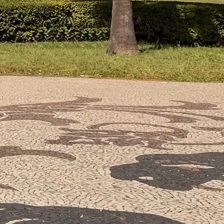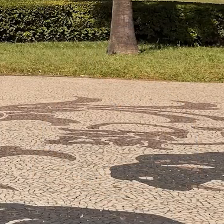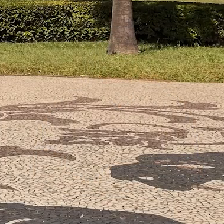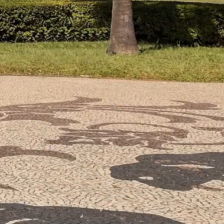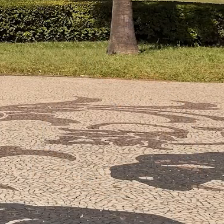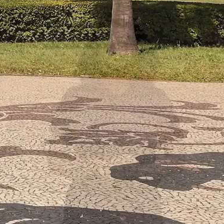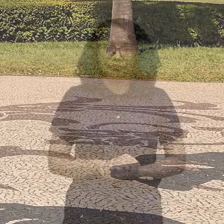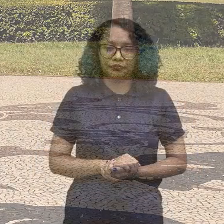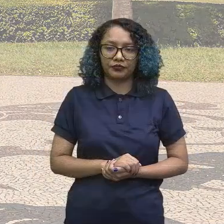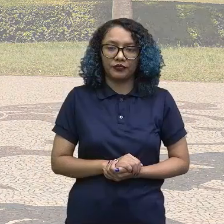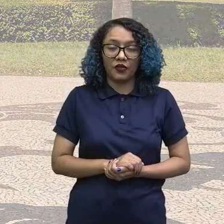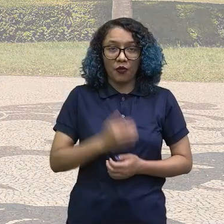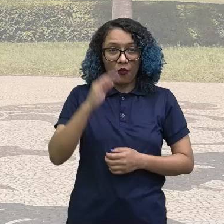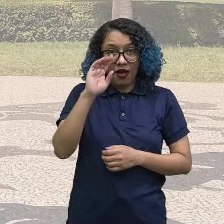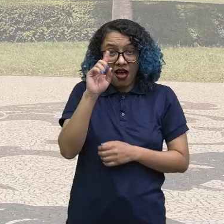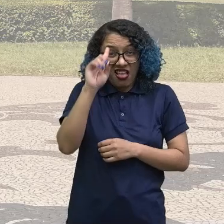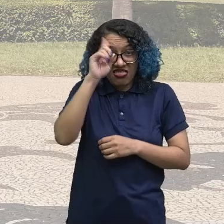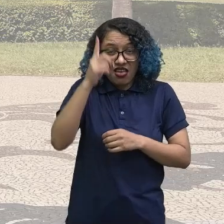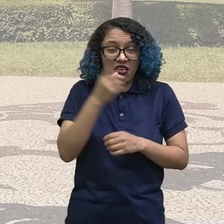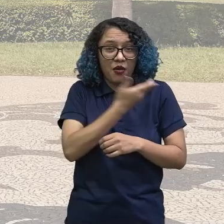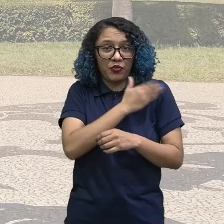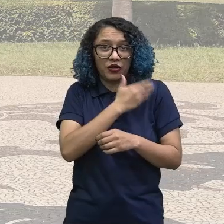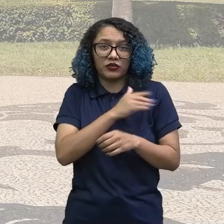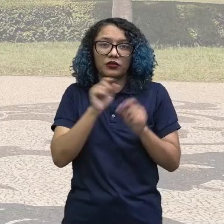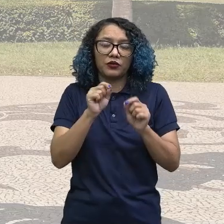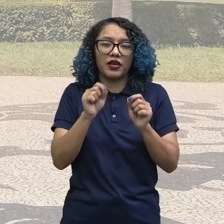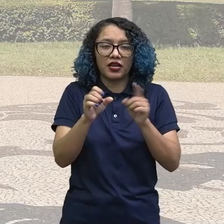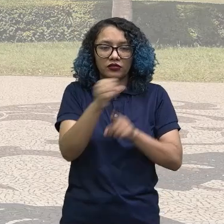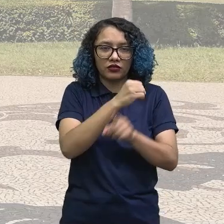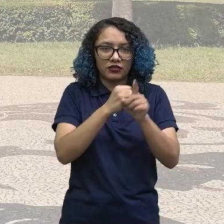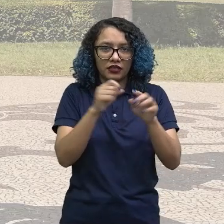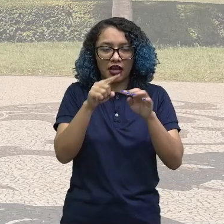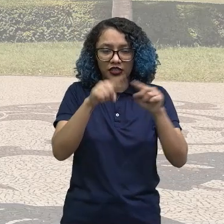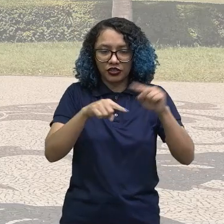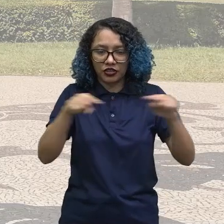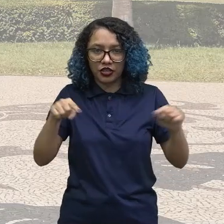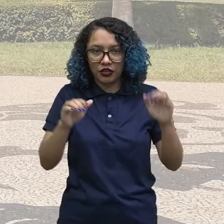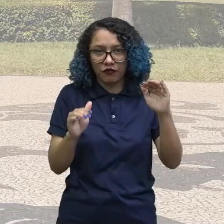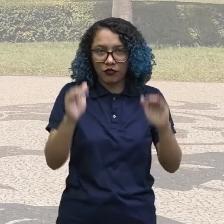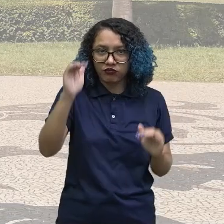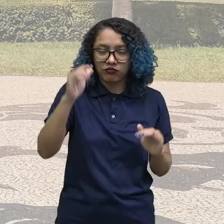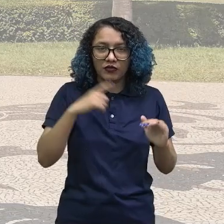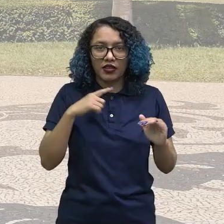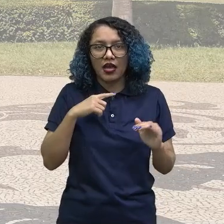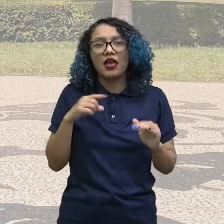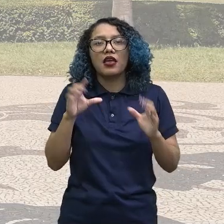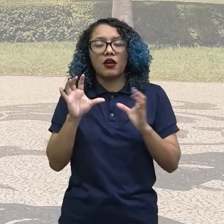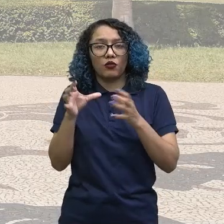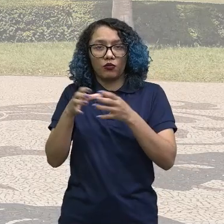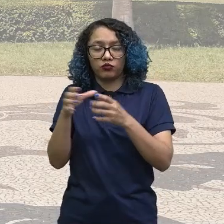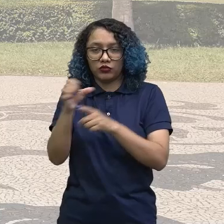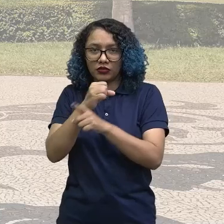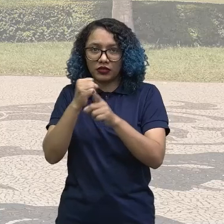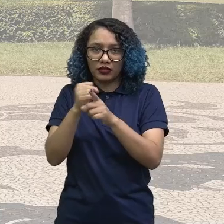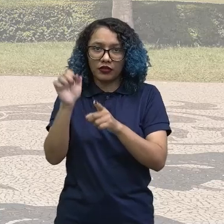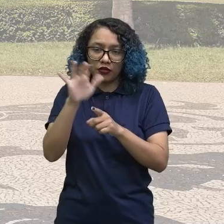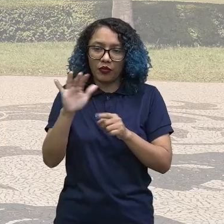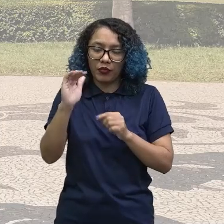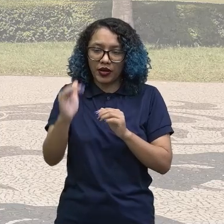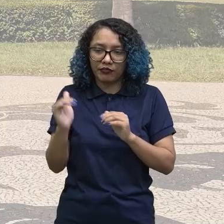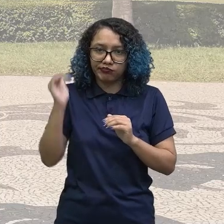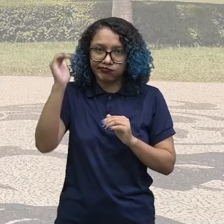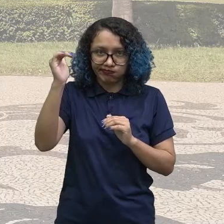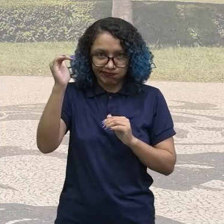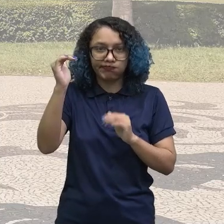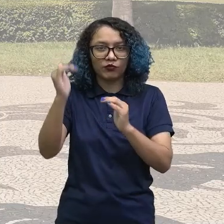em grau ali de civilidade, basicamente. Onde a sociedade europeia era considerada a civilização